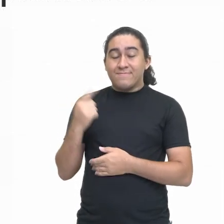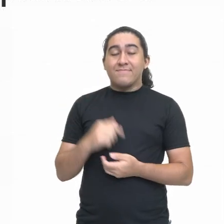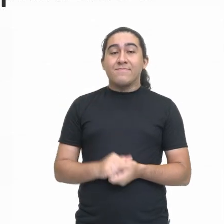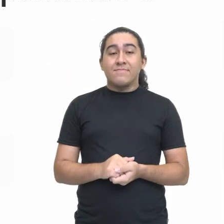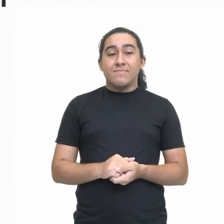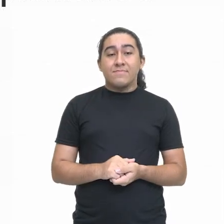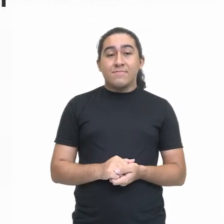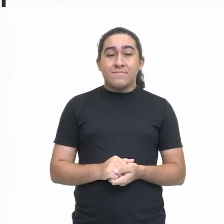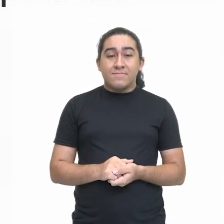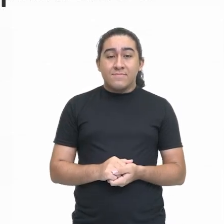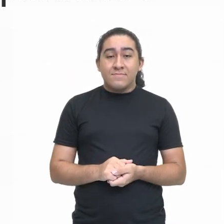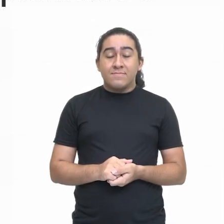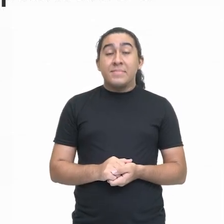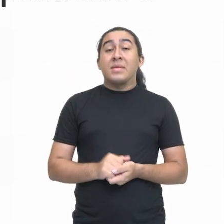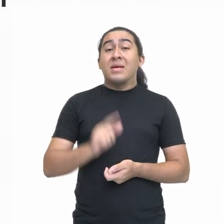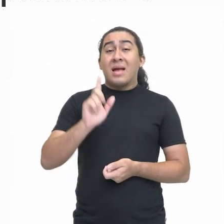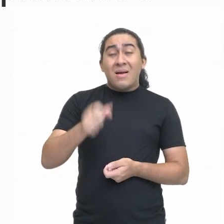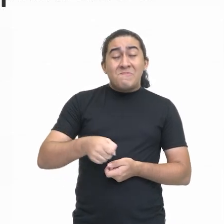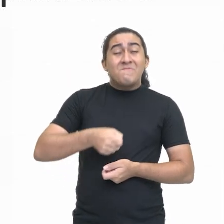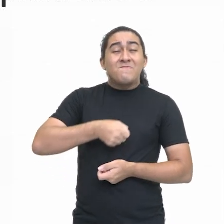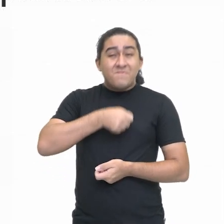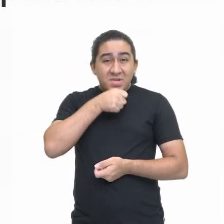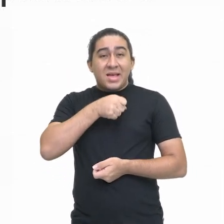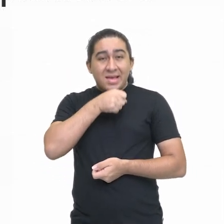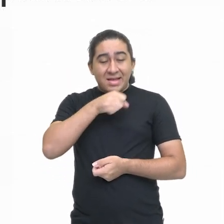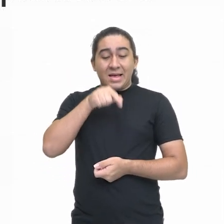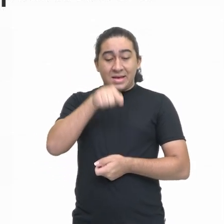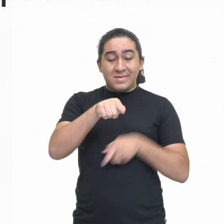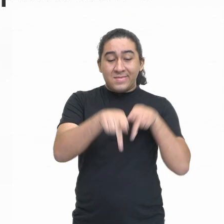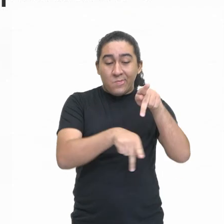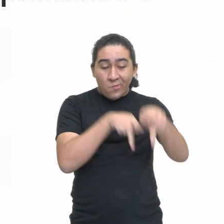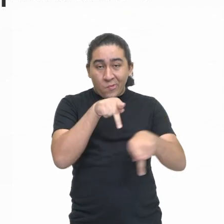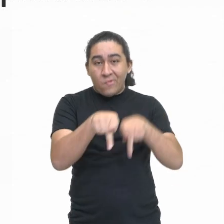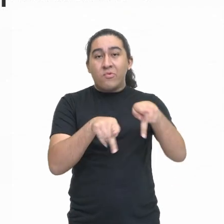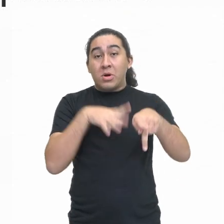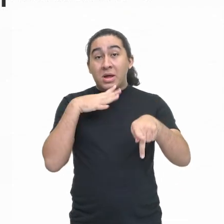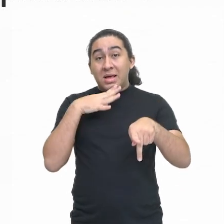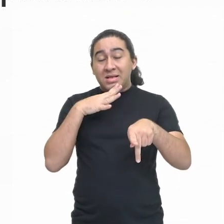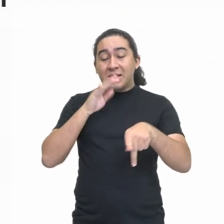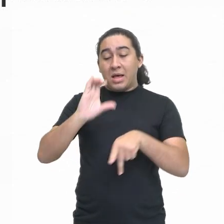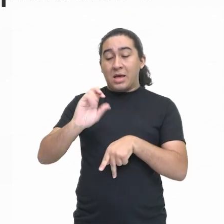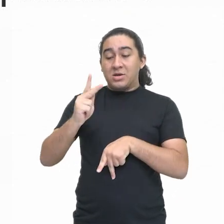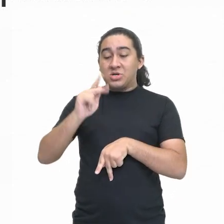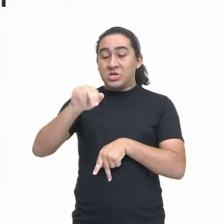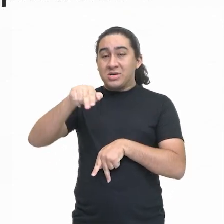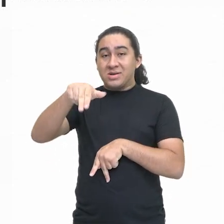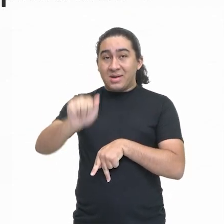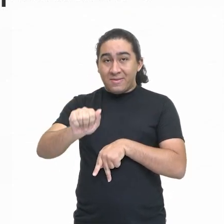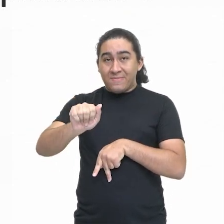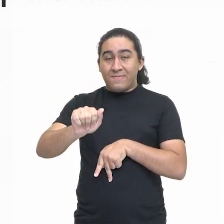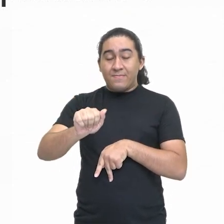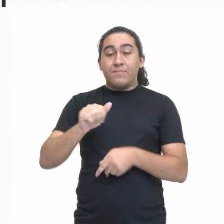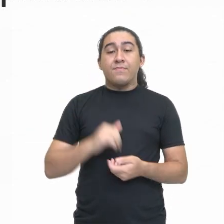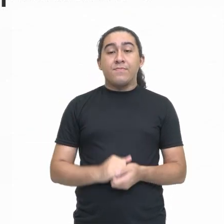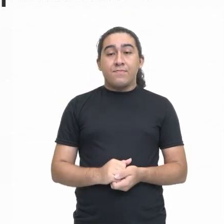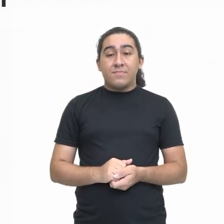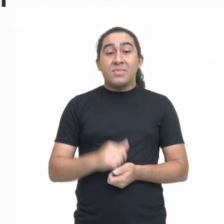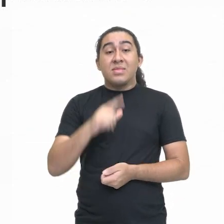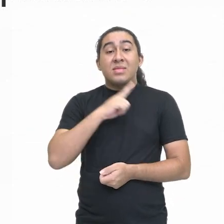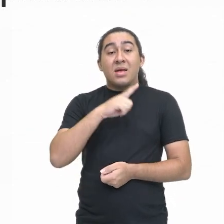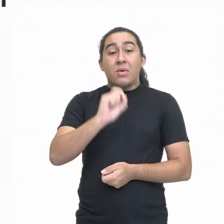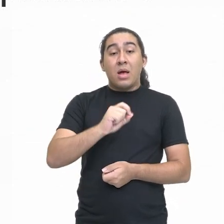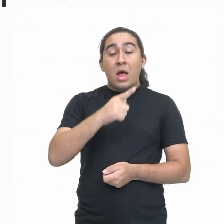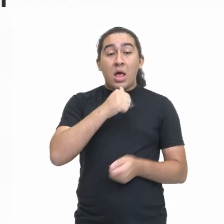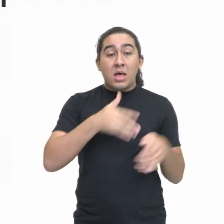Uma das mais antigas civilizações já conhecidas, né, a China, ela possui como